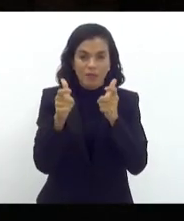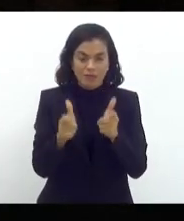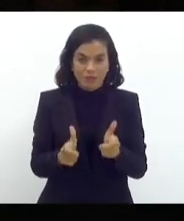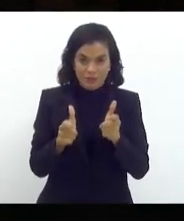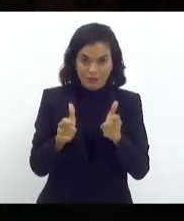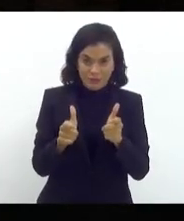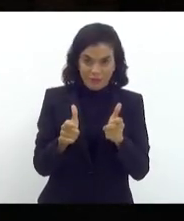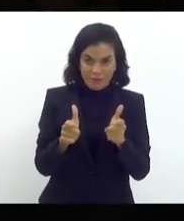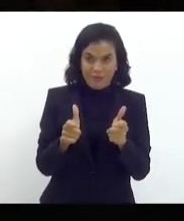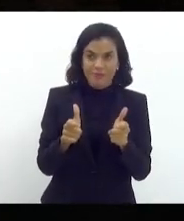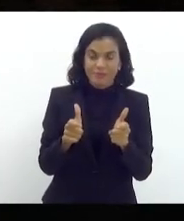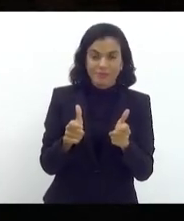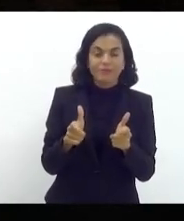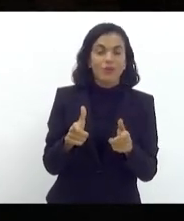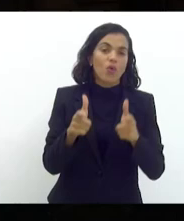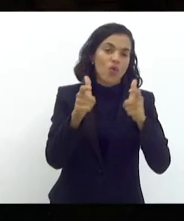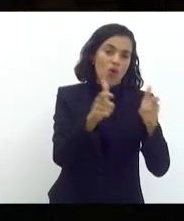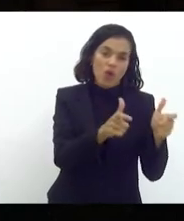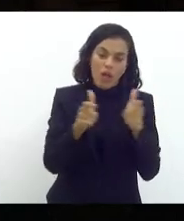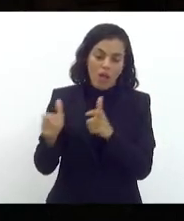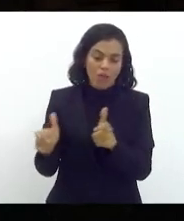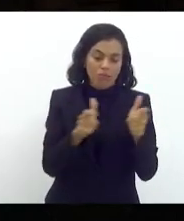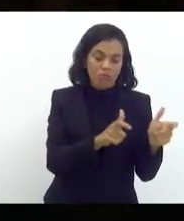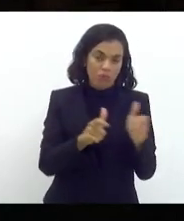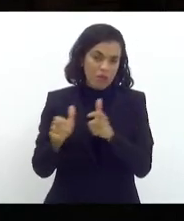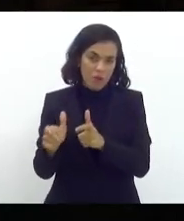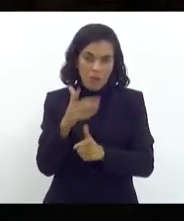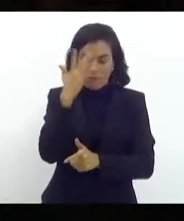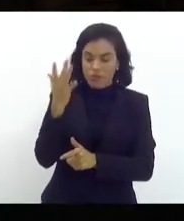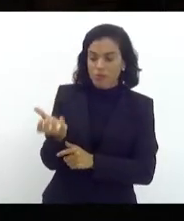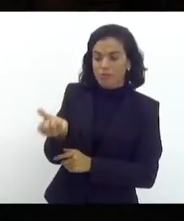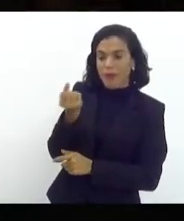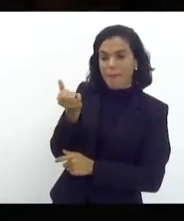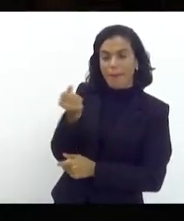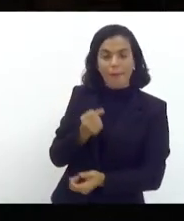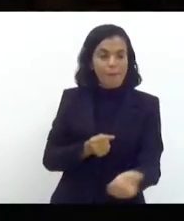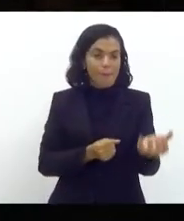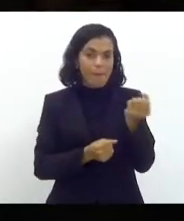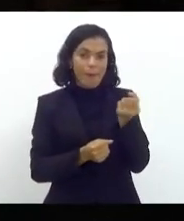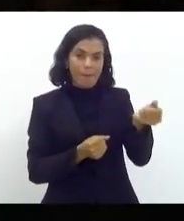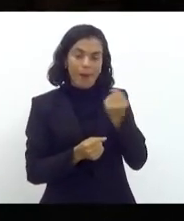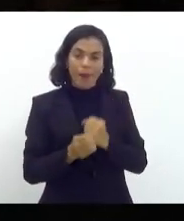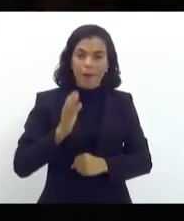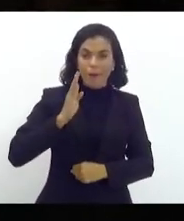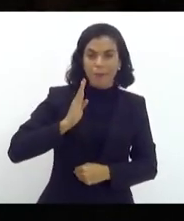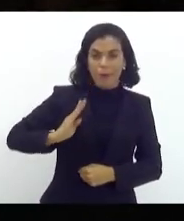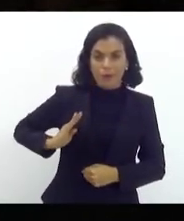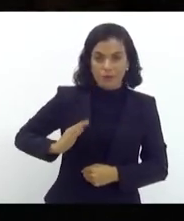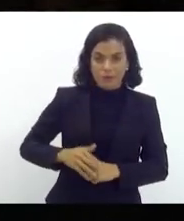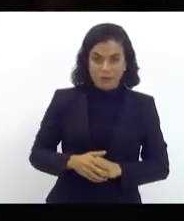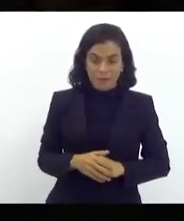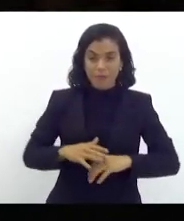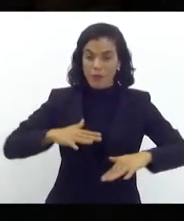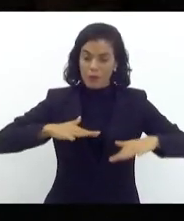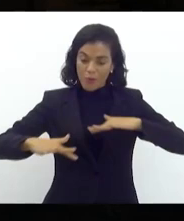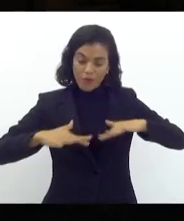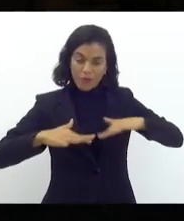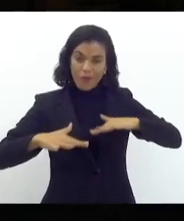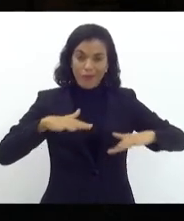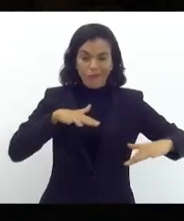se darão no local que Cada um recebe a bolsa e este movimento também